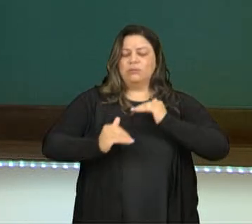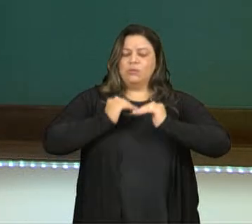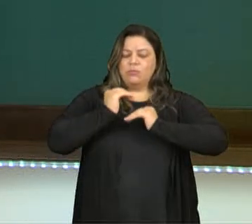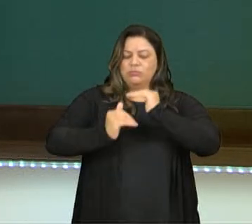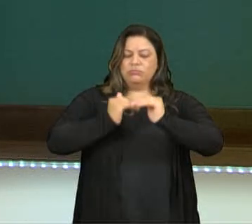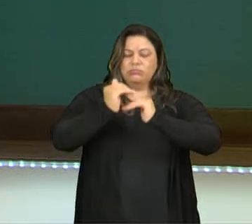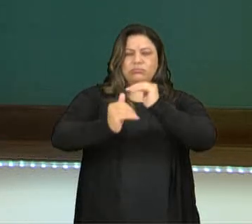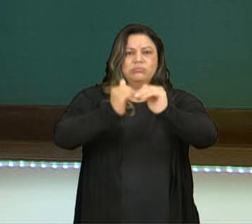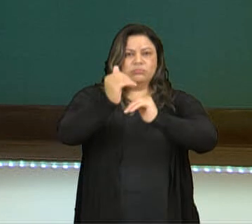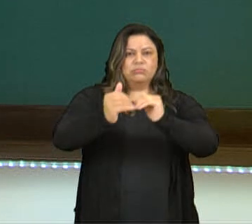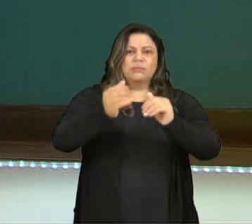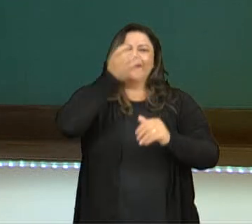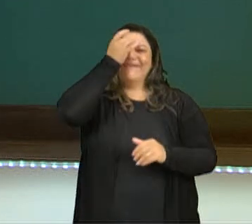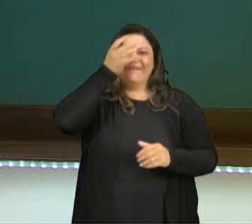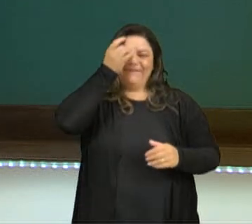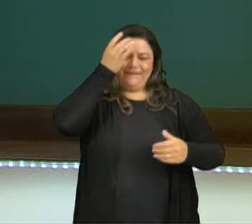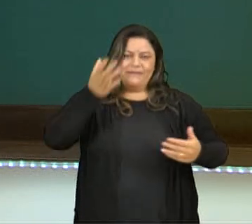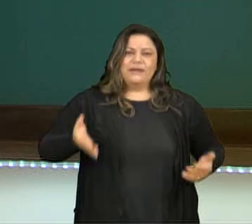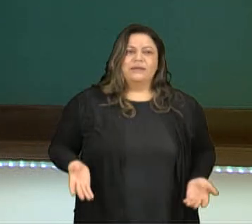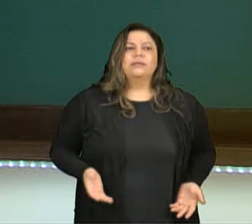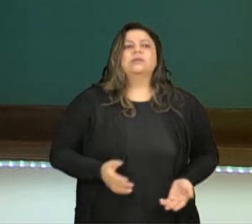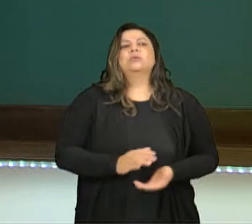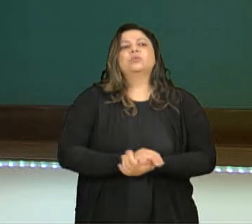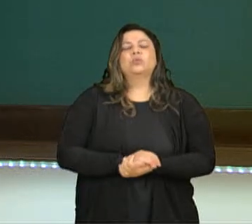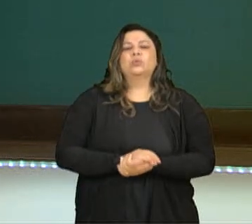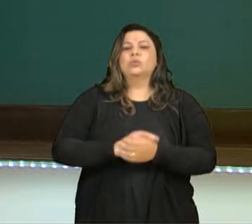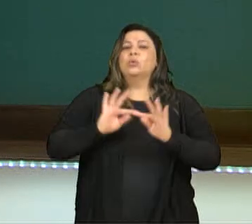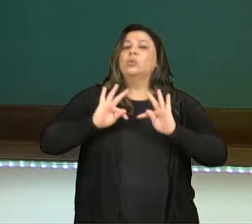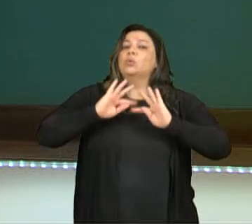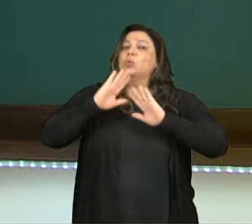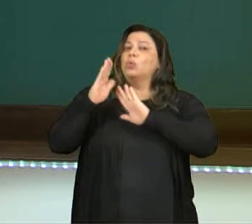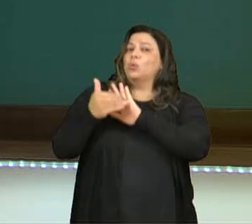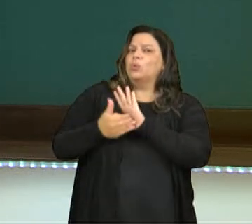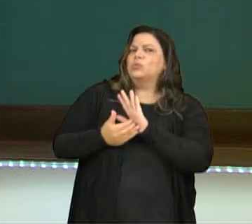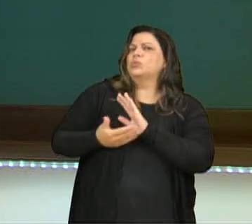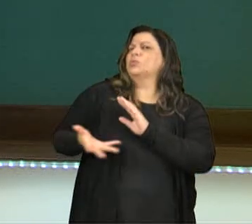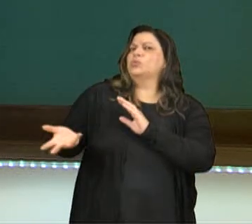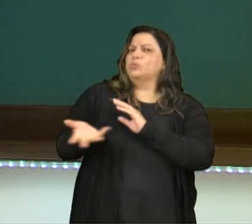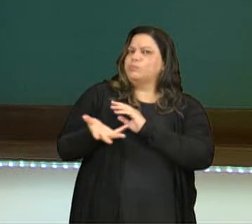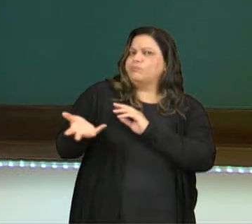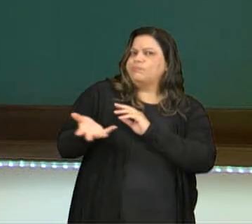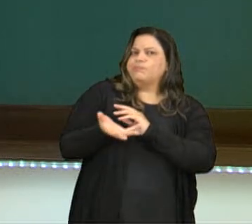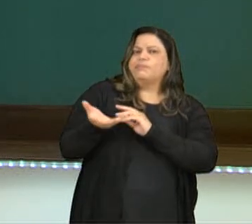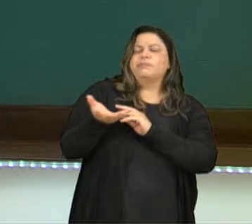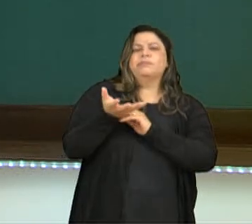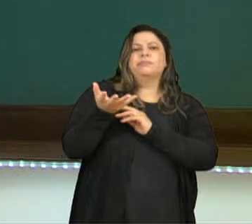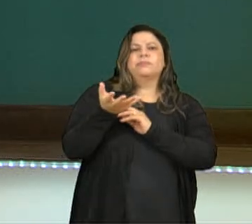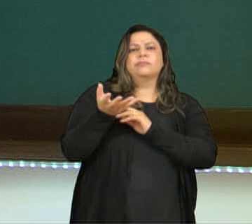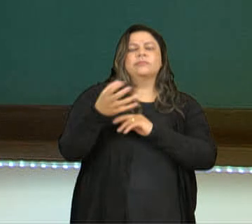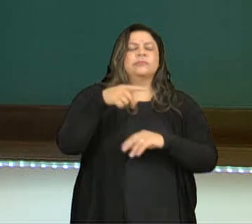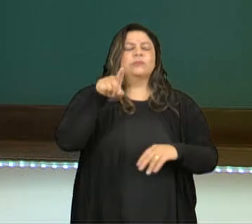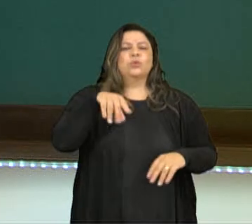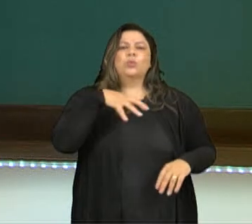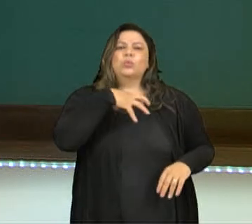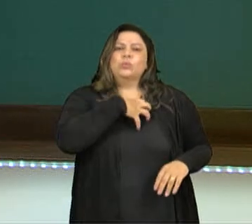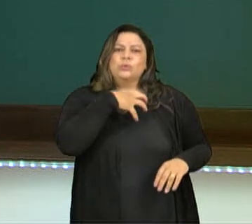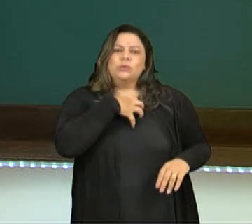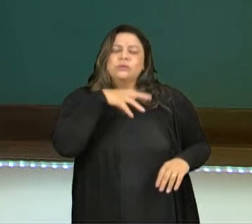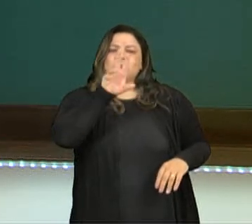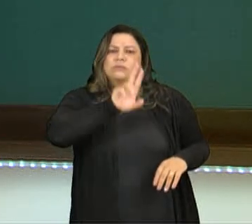de facilidade de renovação. Contudo, a velocidade e a forma como esse recurso